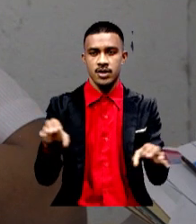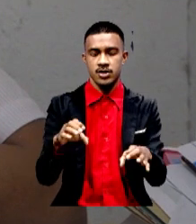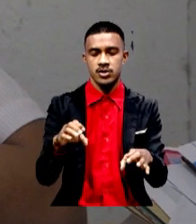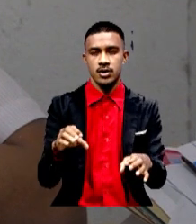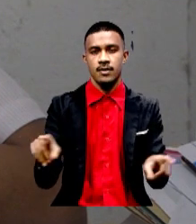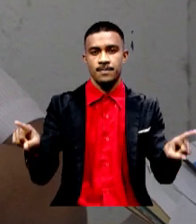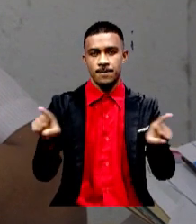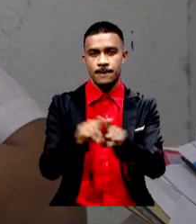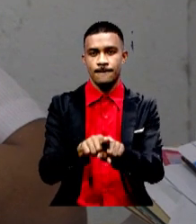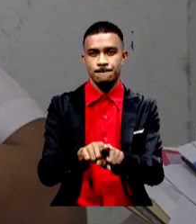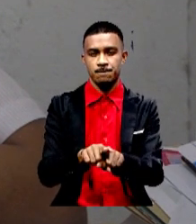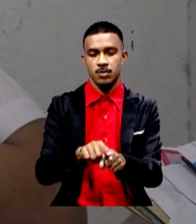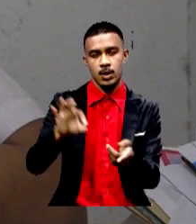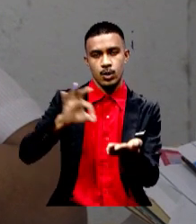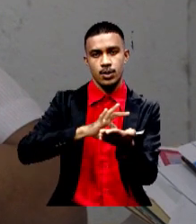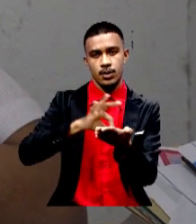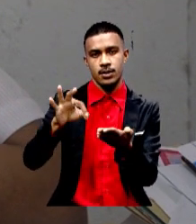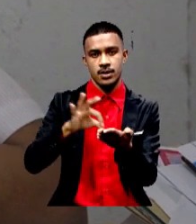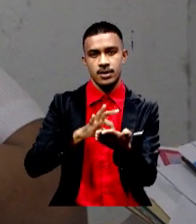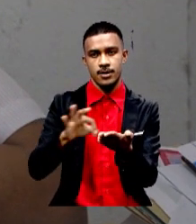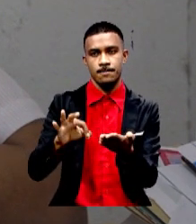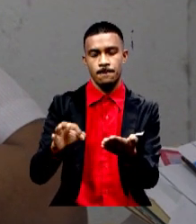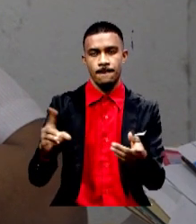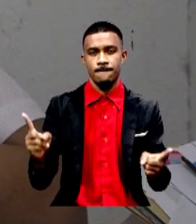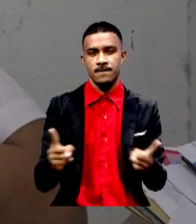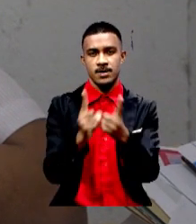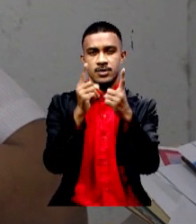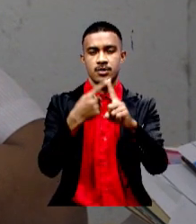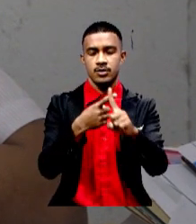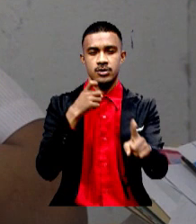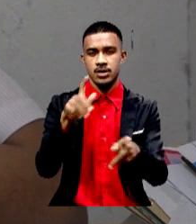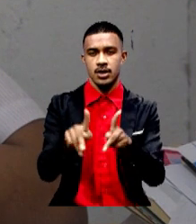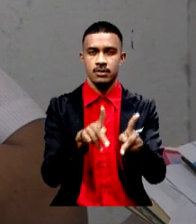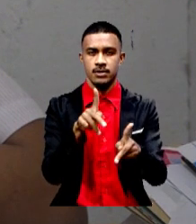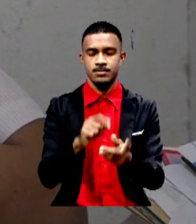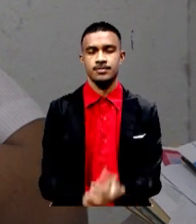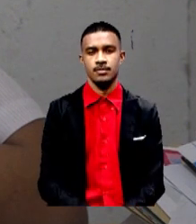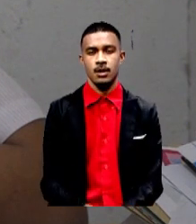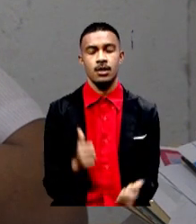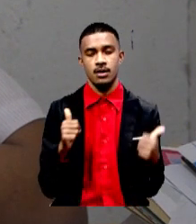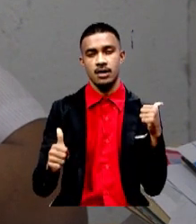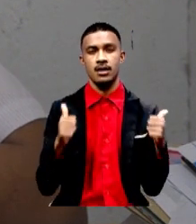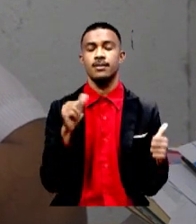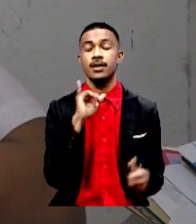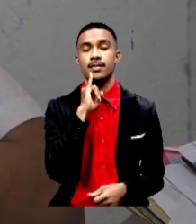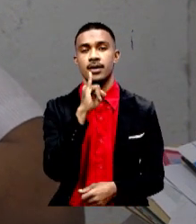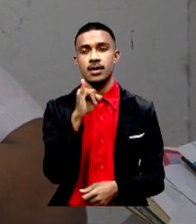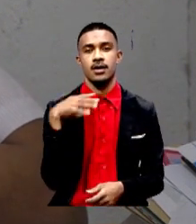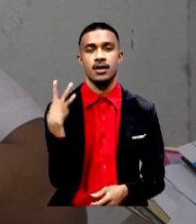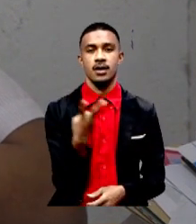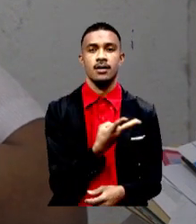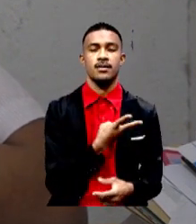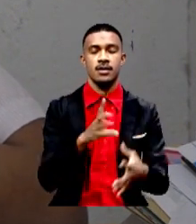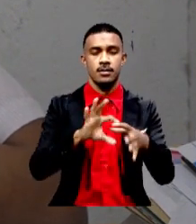mos contatos no informação direta ho si comunidade ne be mak a minha